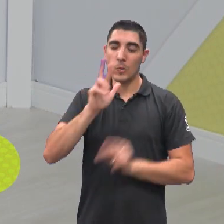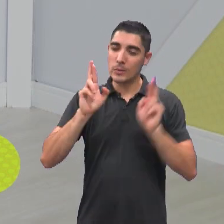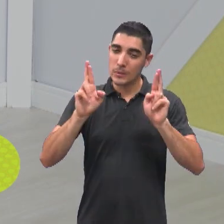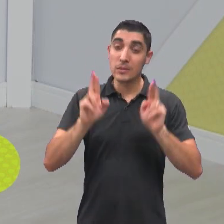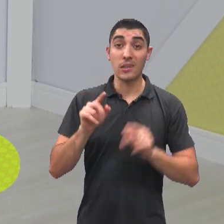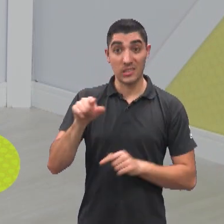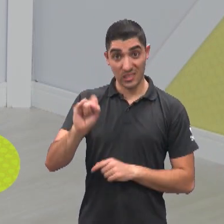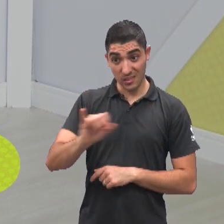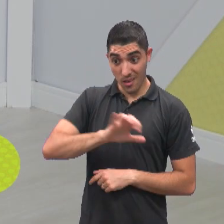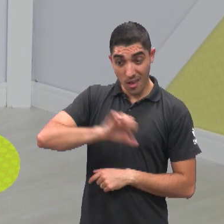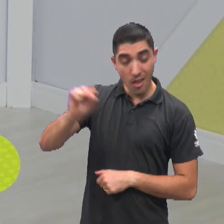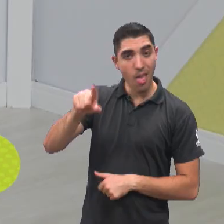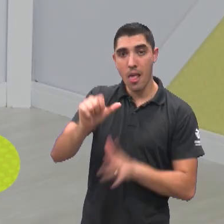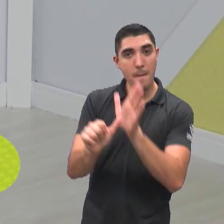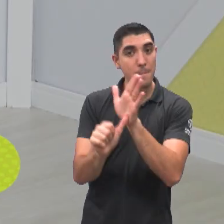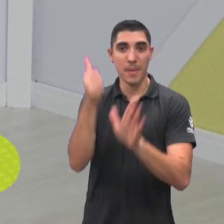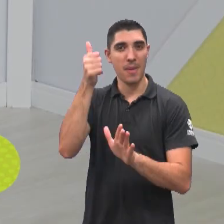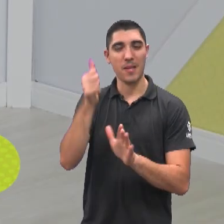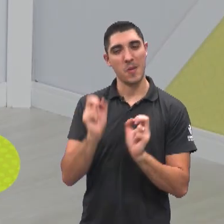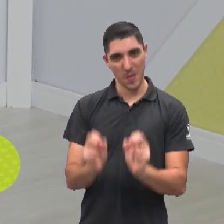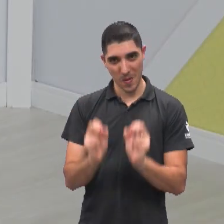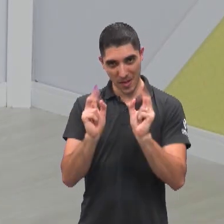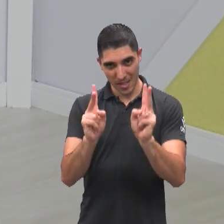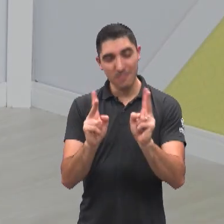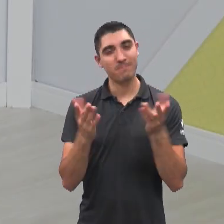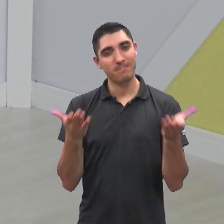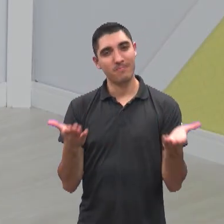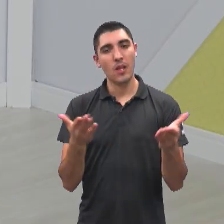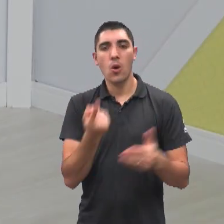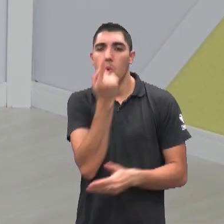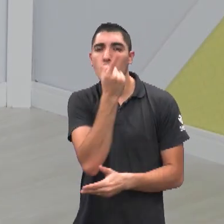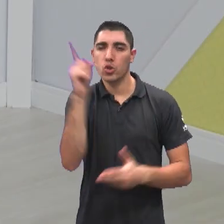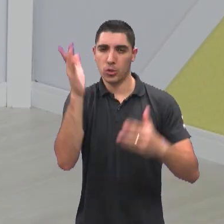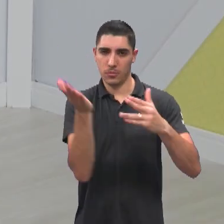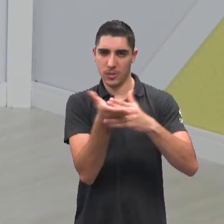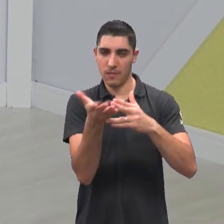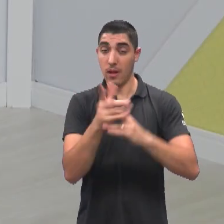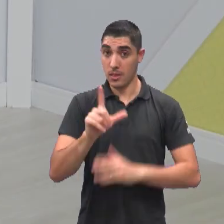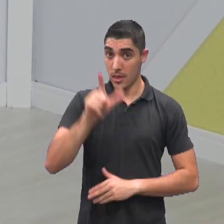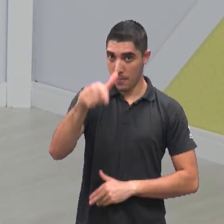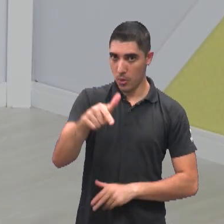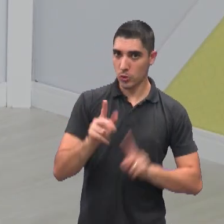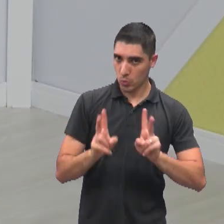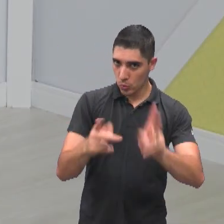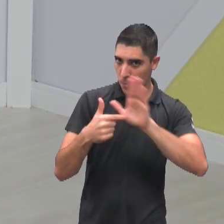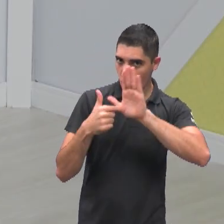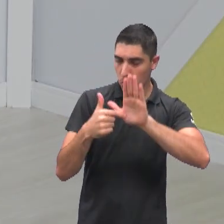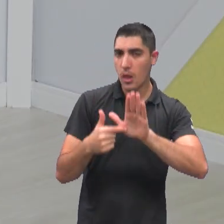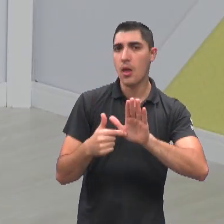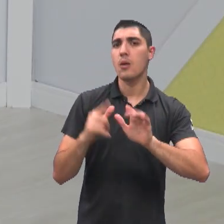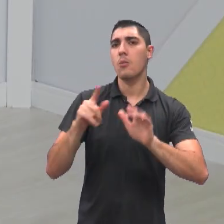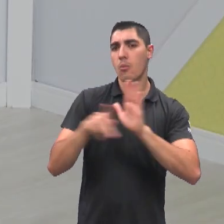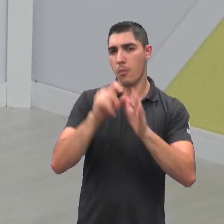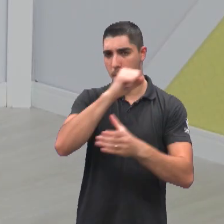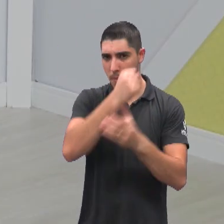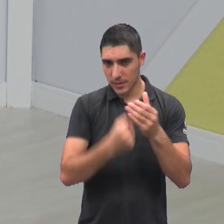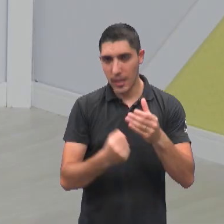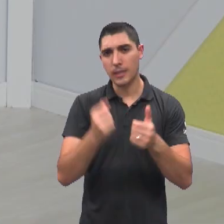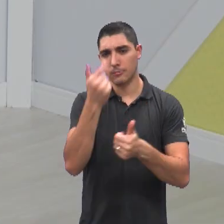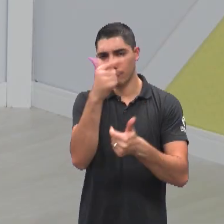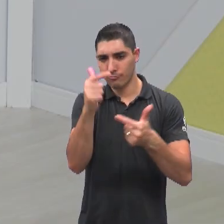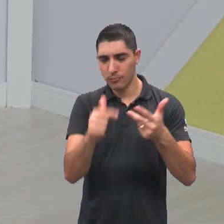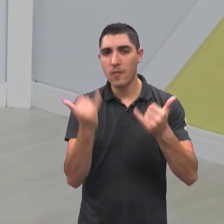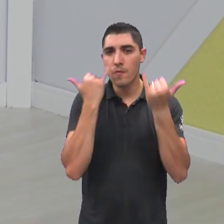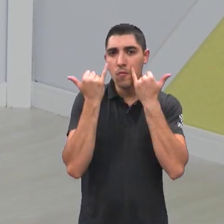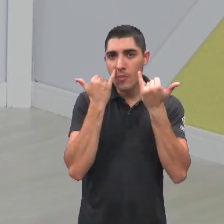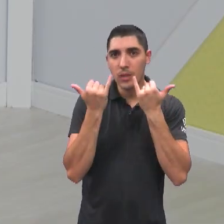será inédito para nossa cidade, tá certo? A gente vai para o último intervalo do dia, não sai daí, já voltamos, tem informações do basquete e também futebol